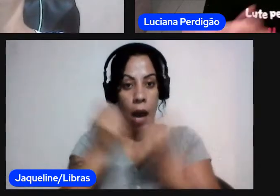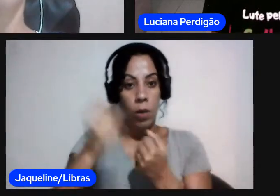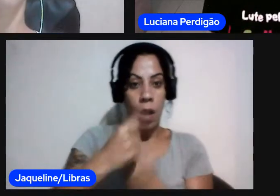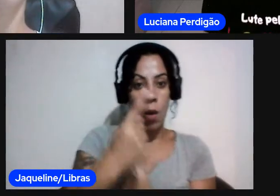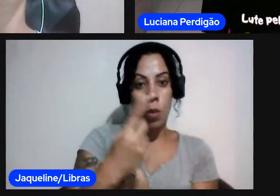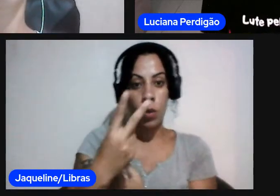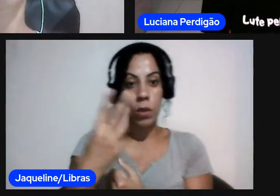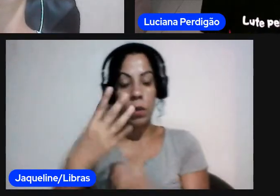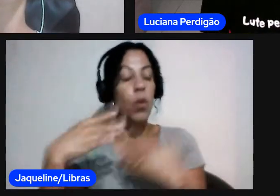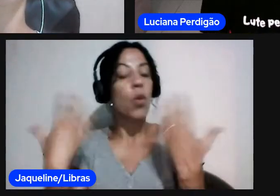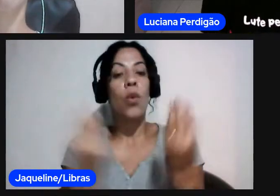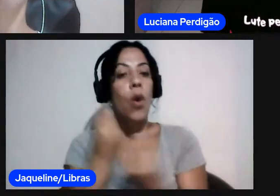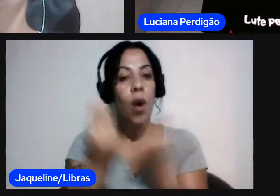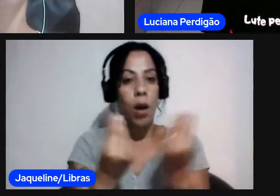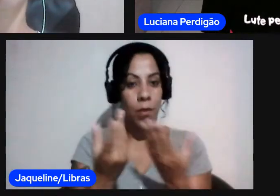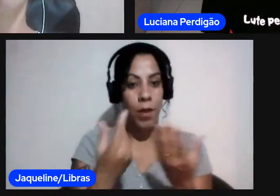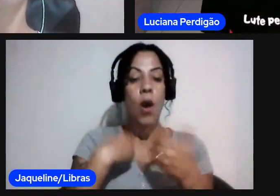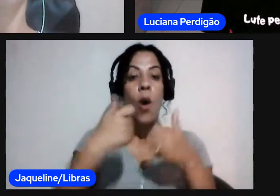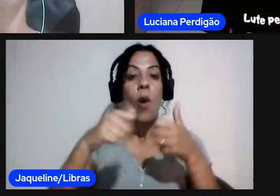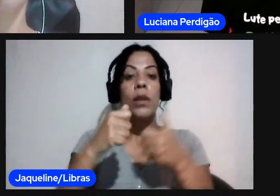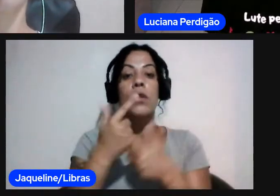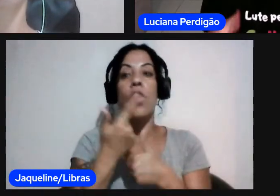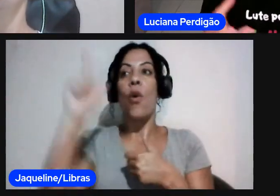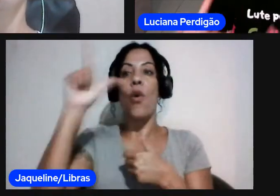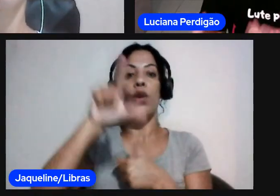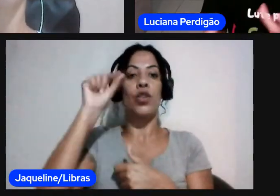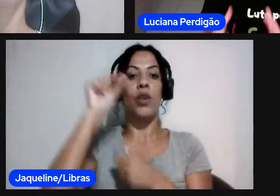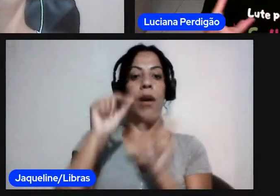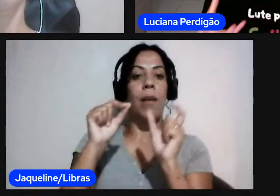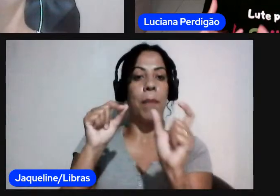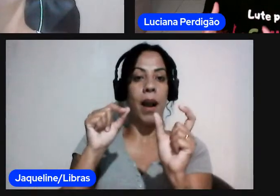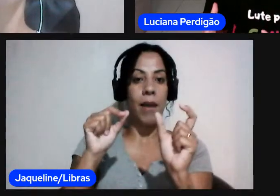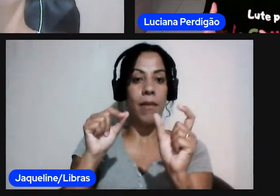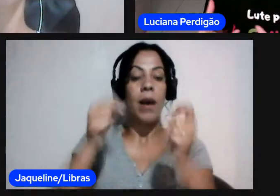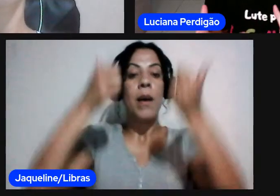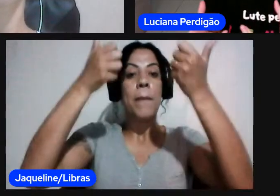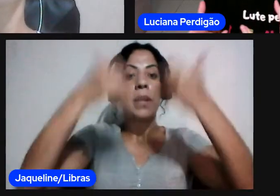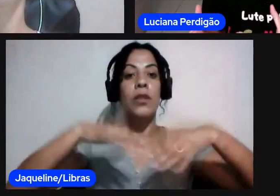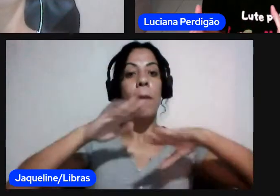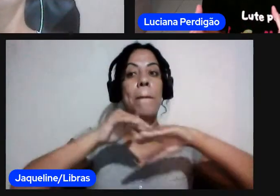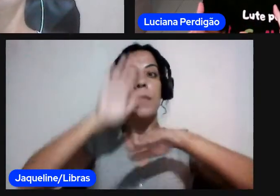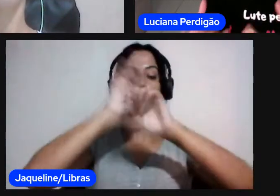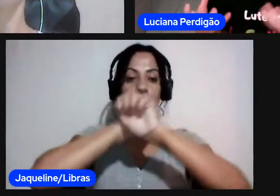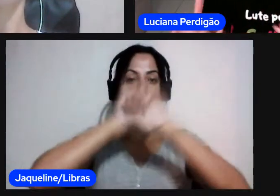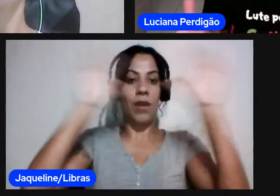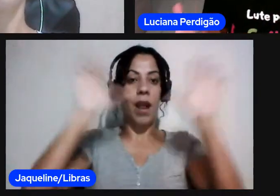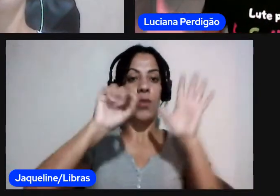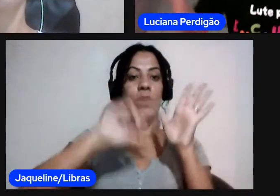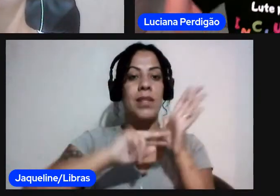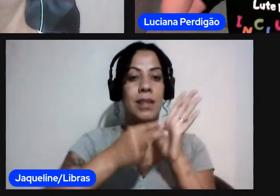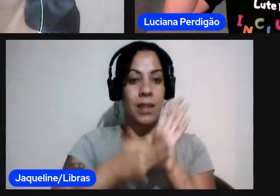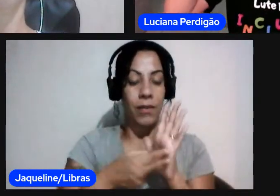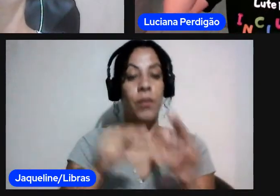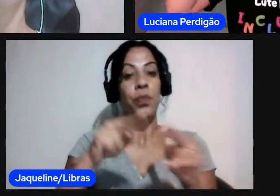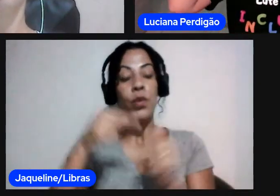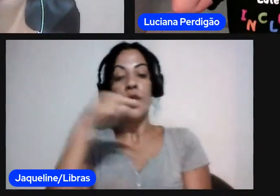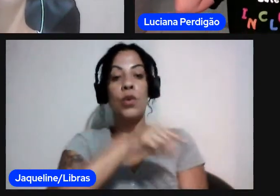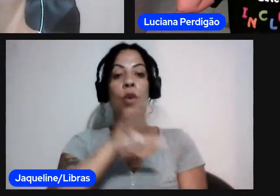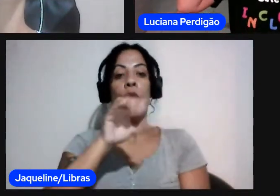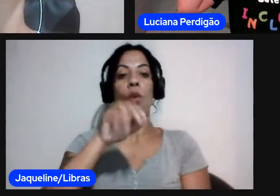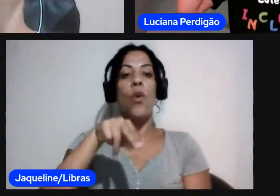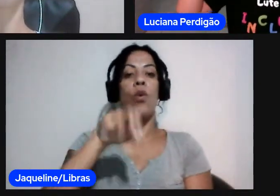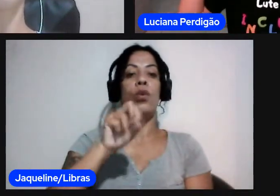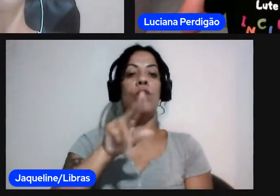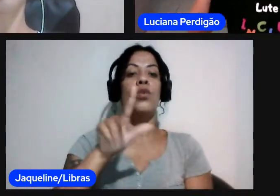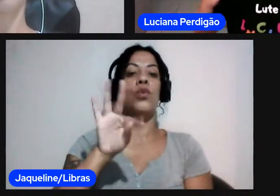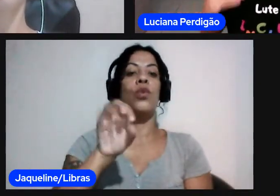para explicar o que eu queria dizer com amplo. Então, o consultor, ele sempre vem com essas questões para poder formar